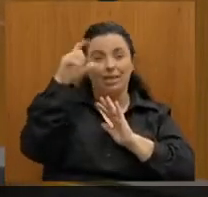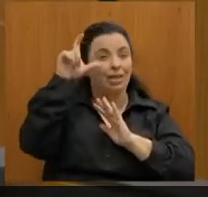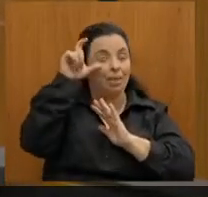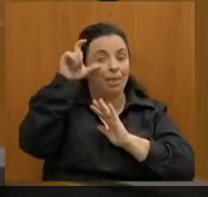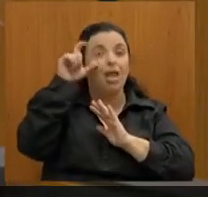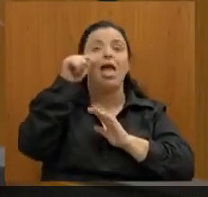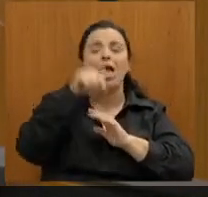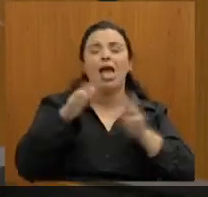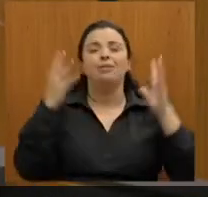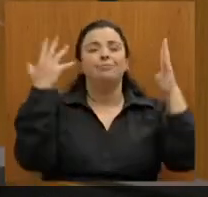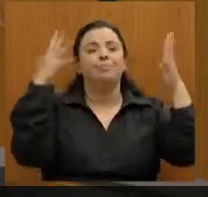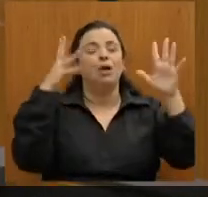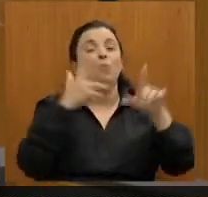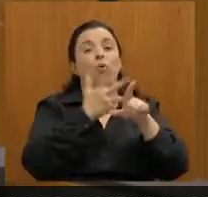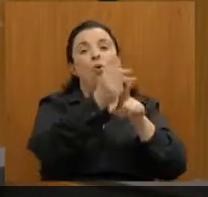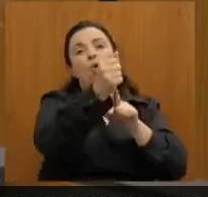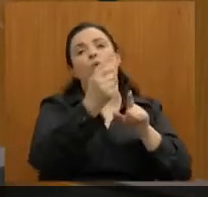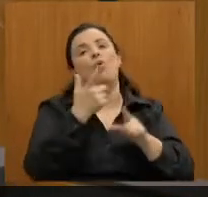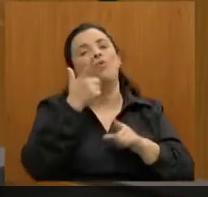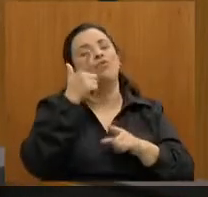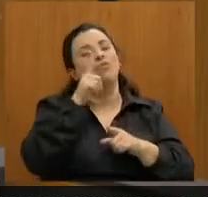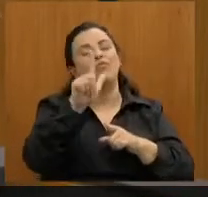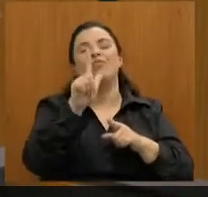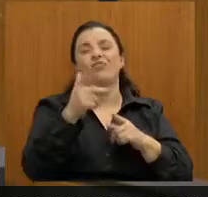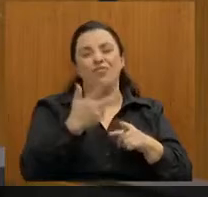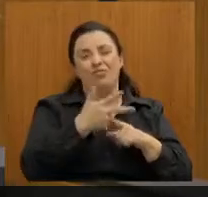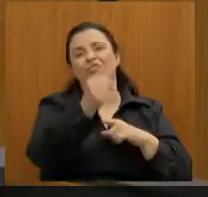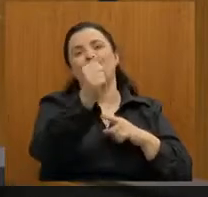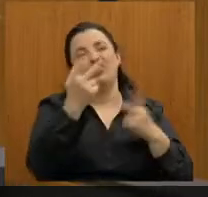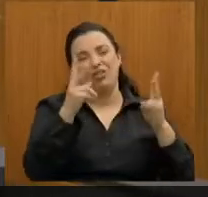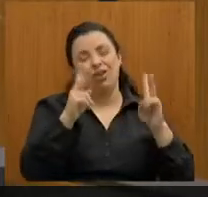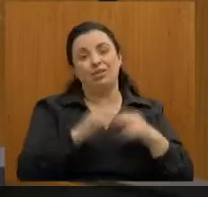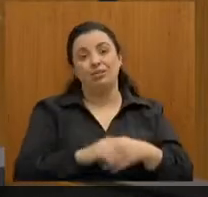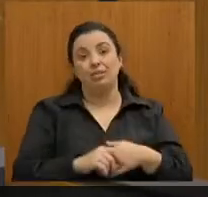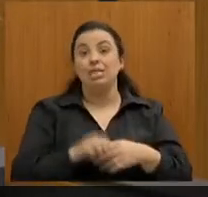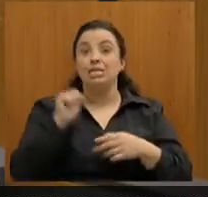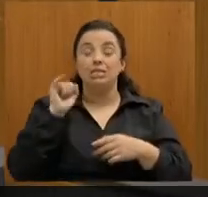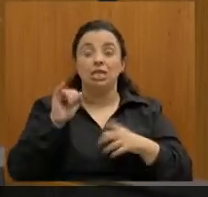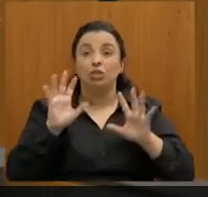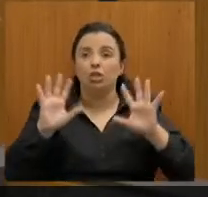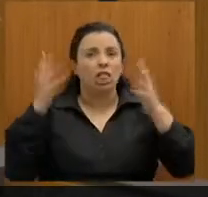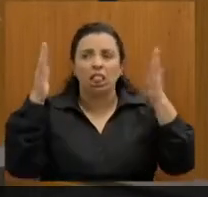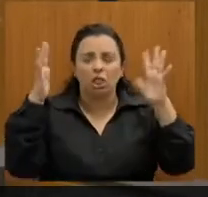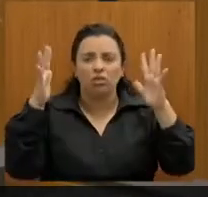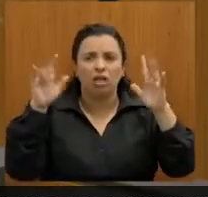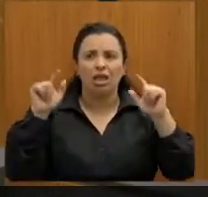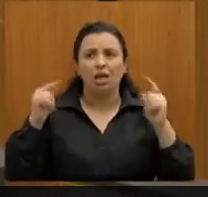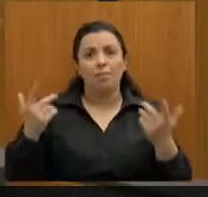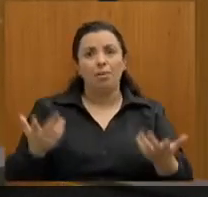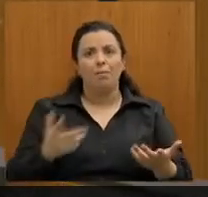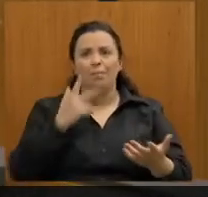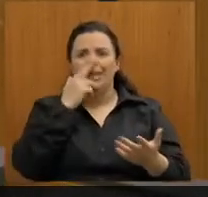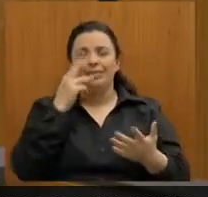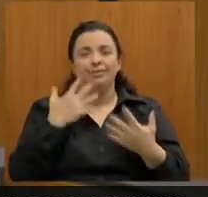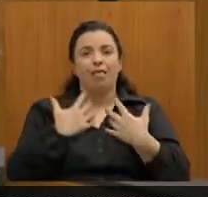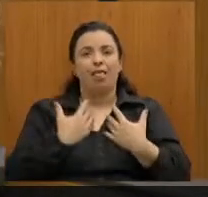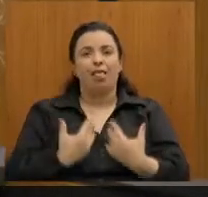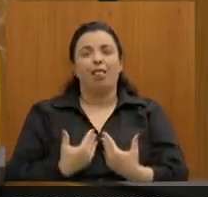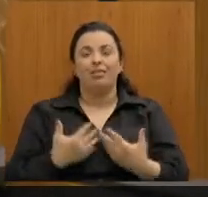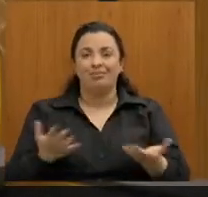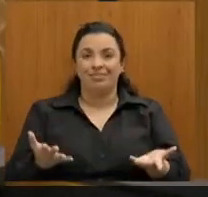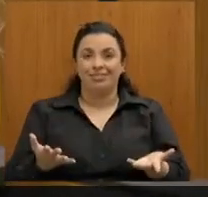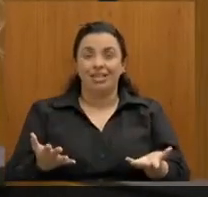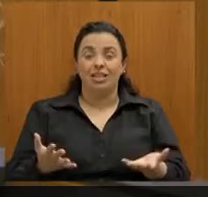a gente não contribui para enfrentar o desencanto porque se a gente falar só dos problemas a gente também não